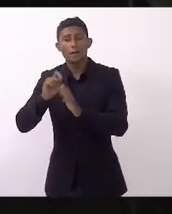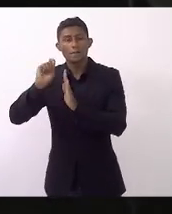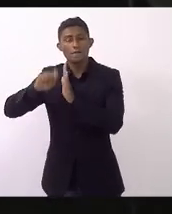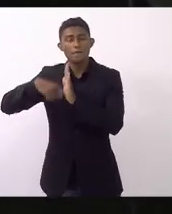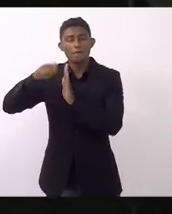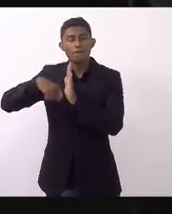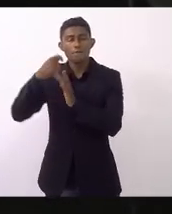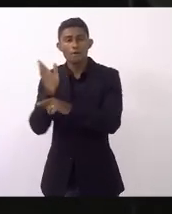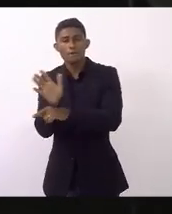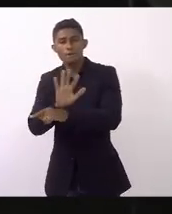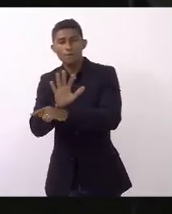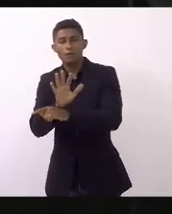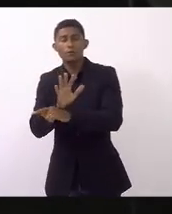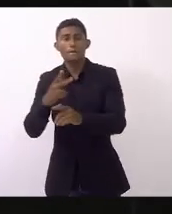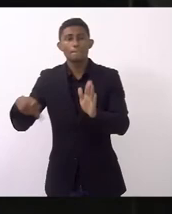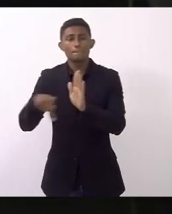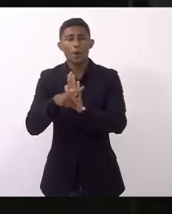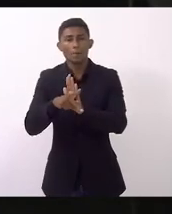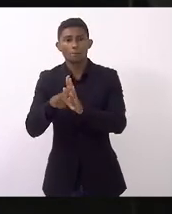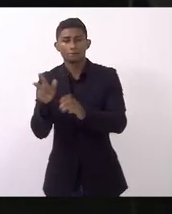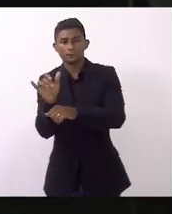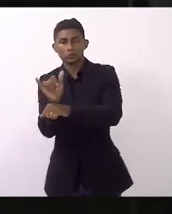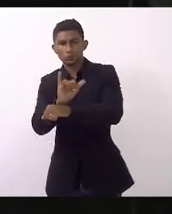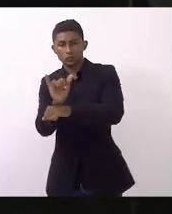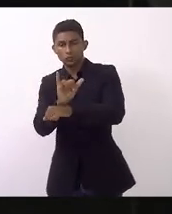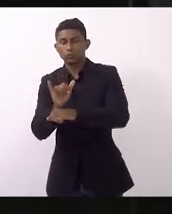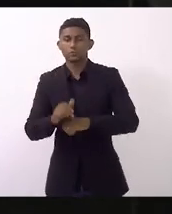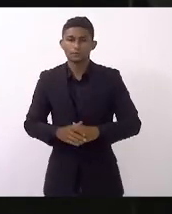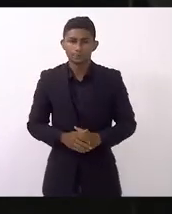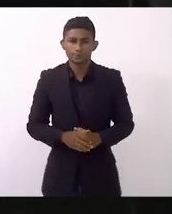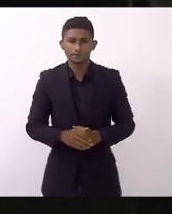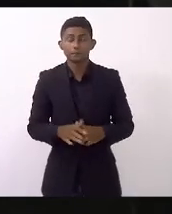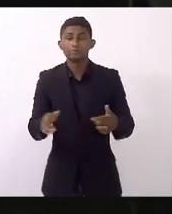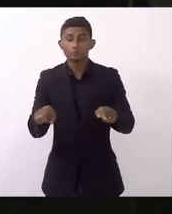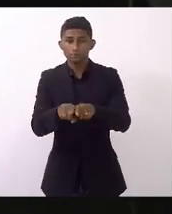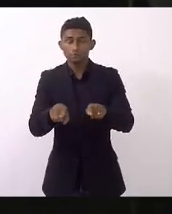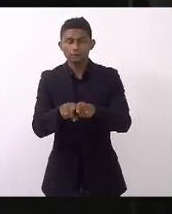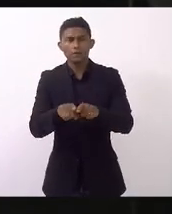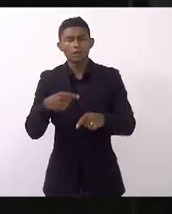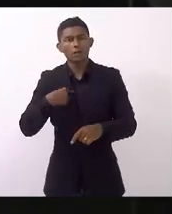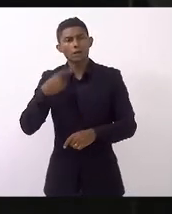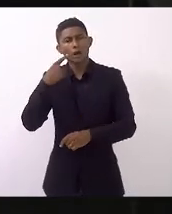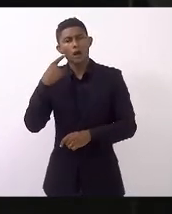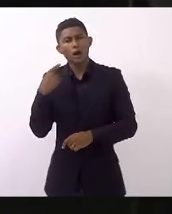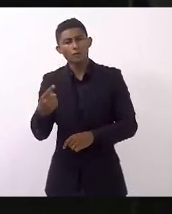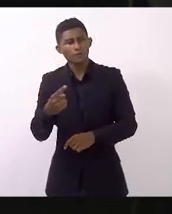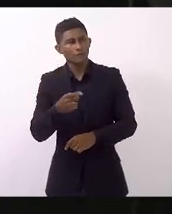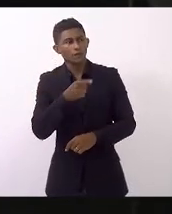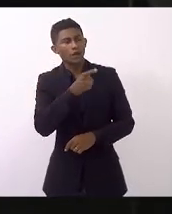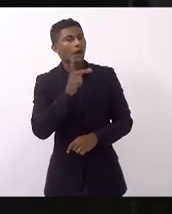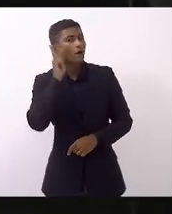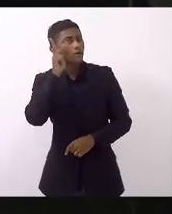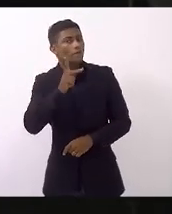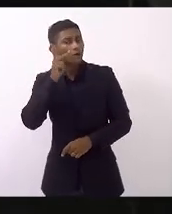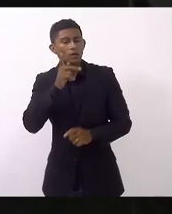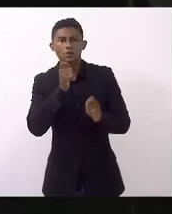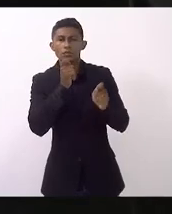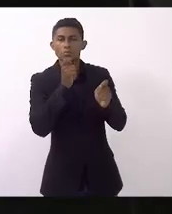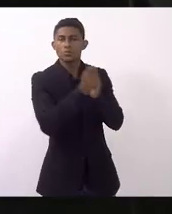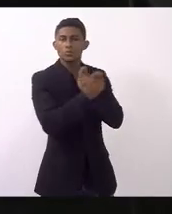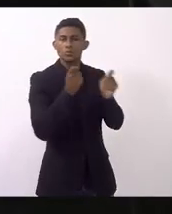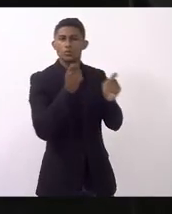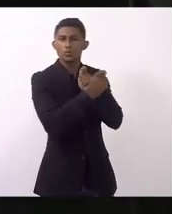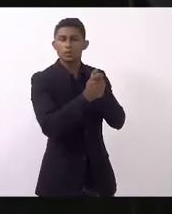E eu vou mais além. Eu vi uma entrevista dele no qual ele, o próprio